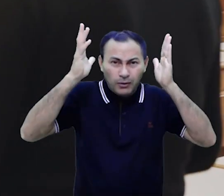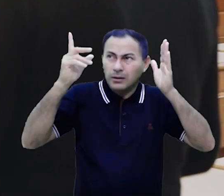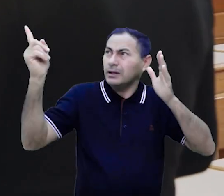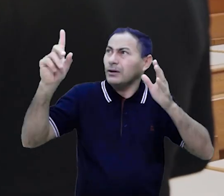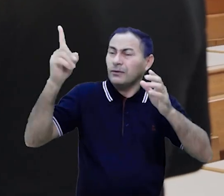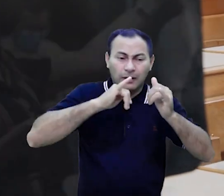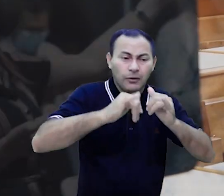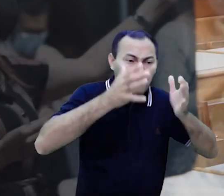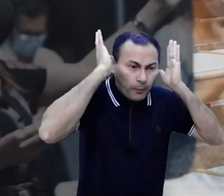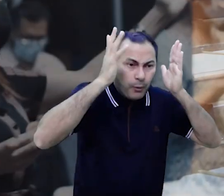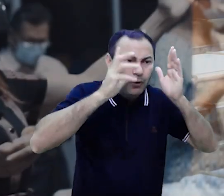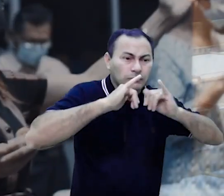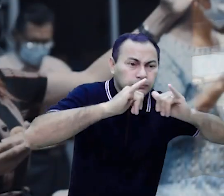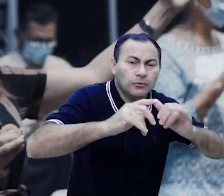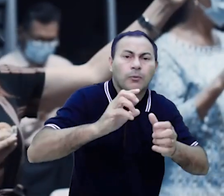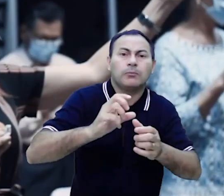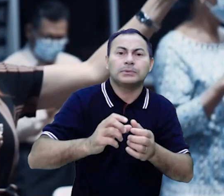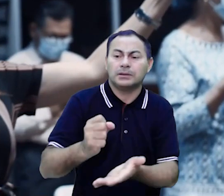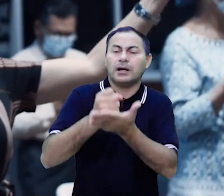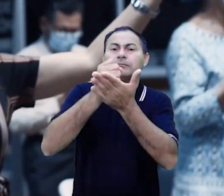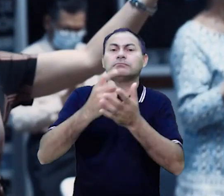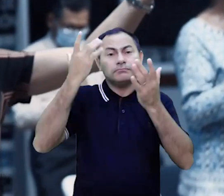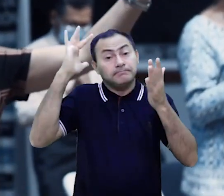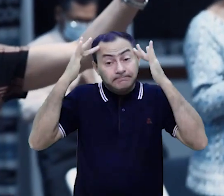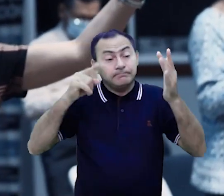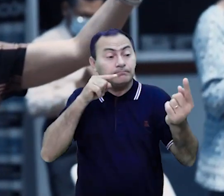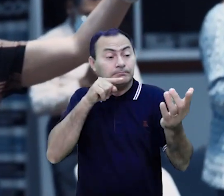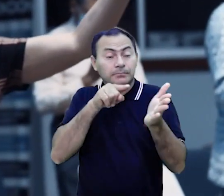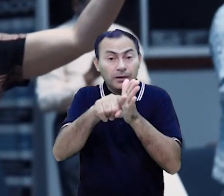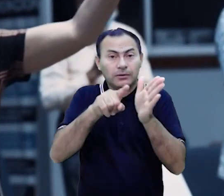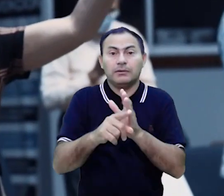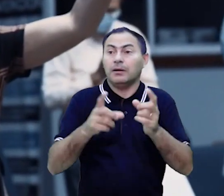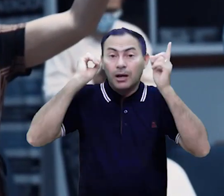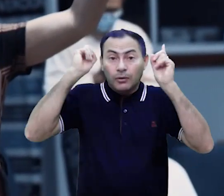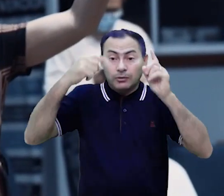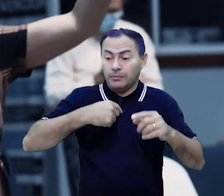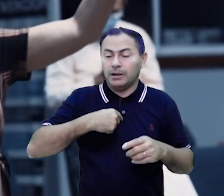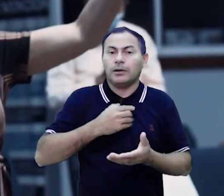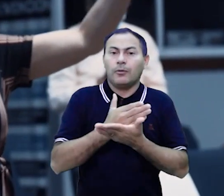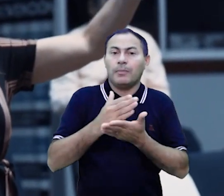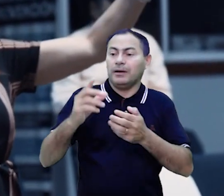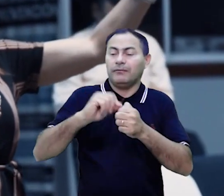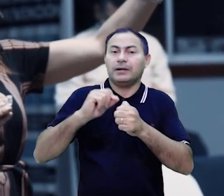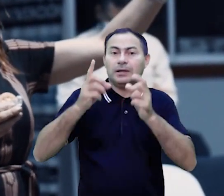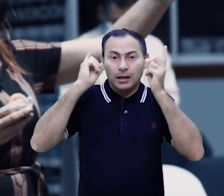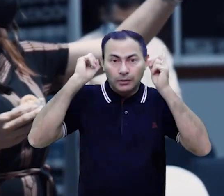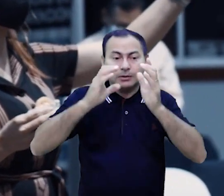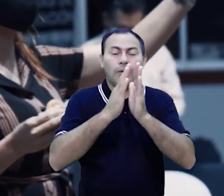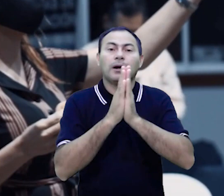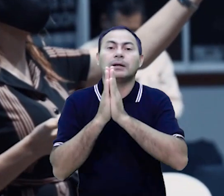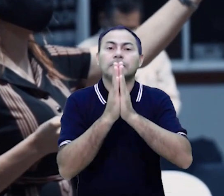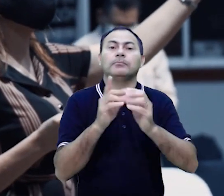burro para ser salvo? Eu não sei por que a fixação nessa pergunta, mas eles ficaram realmente preocupados comigo e começaram a